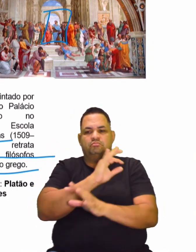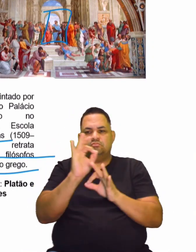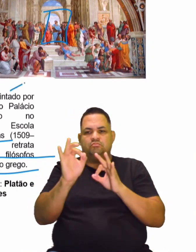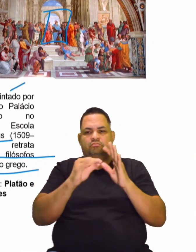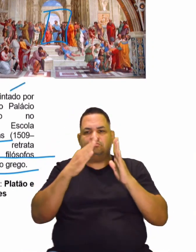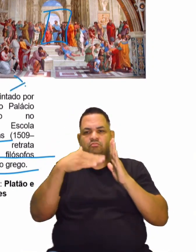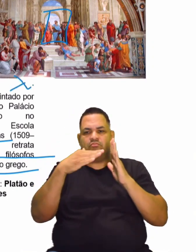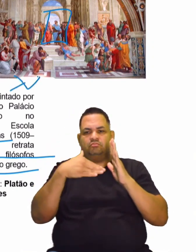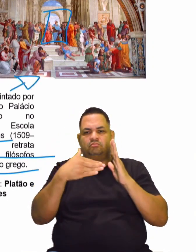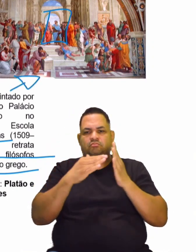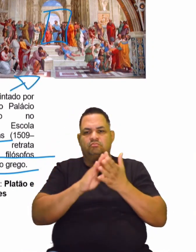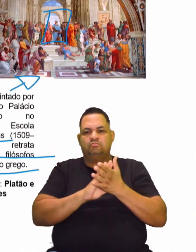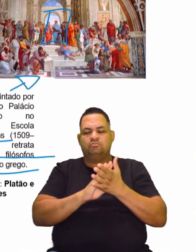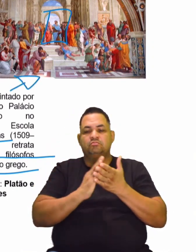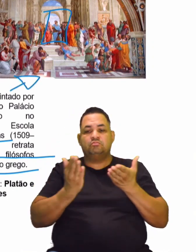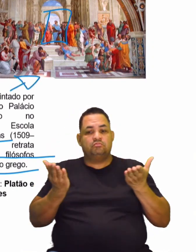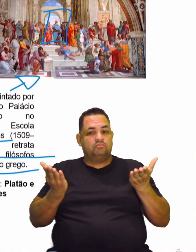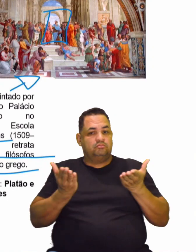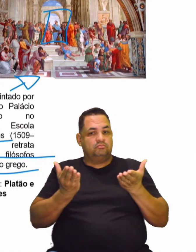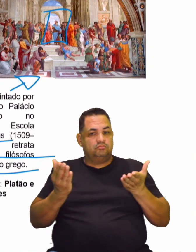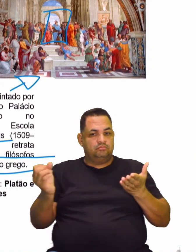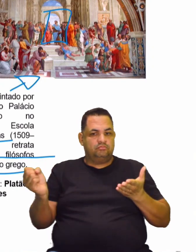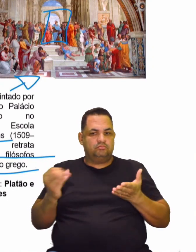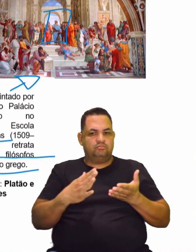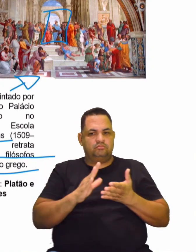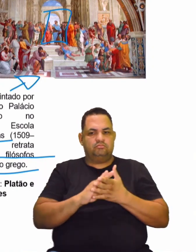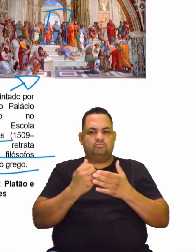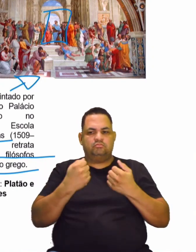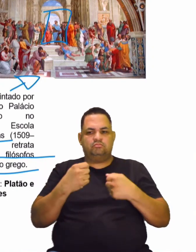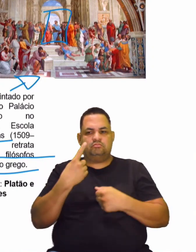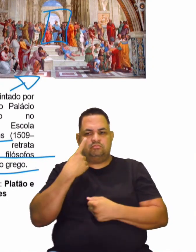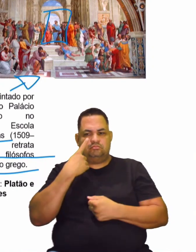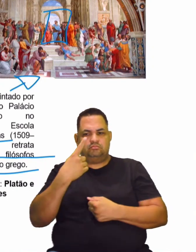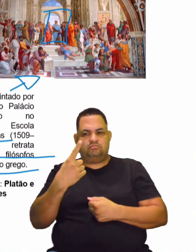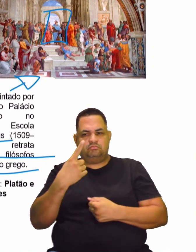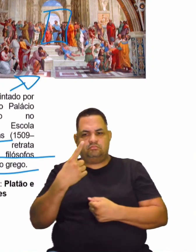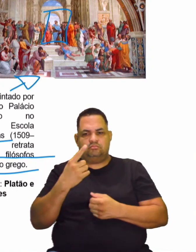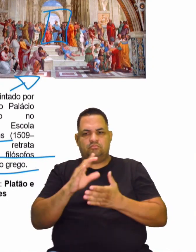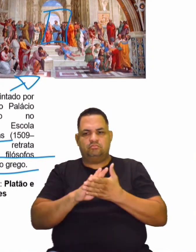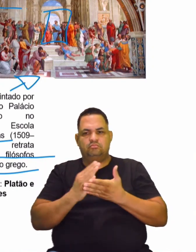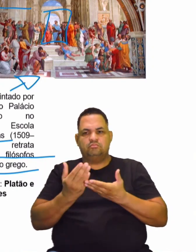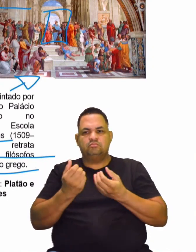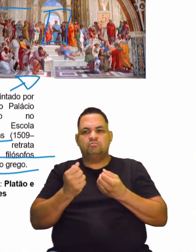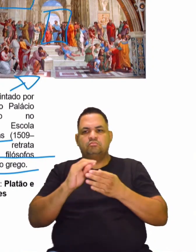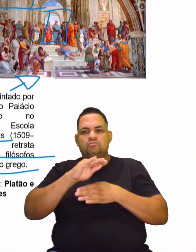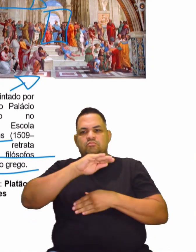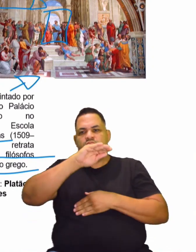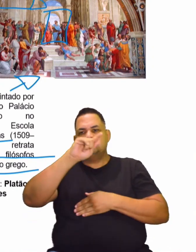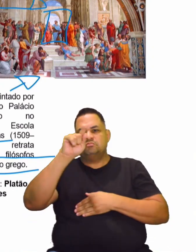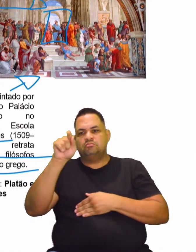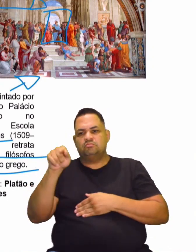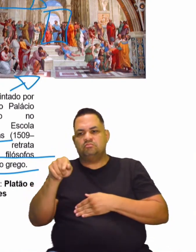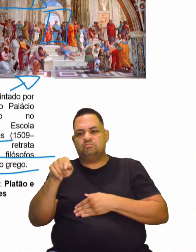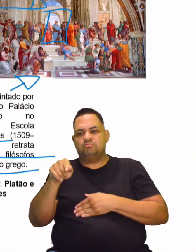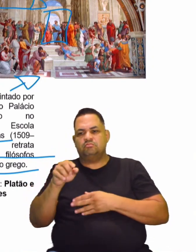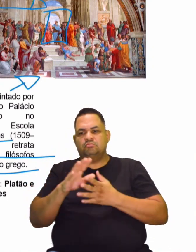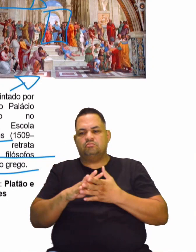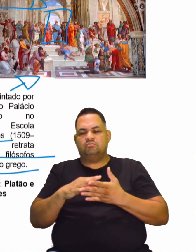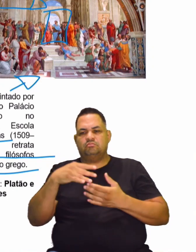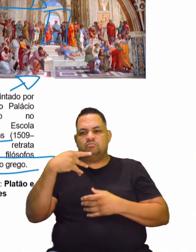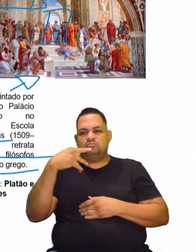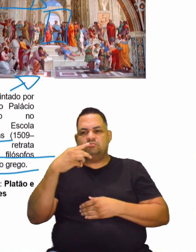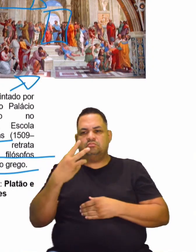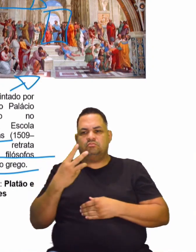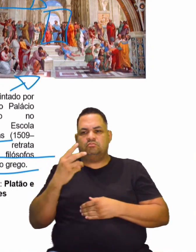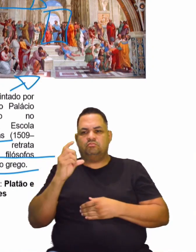um artista já mais atual, no qual nós podemos observar aí a noção de perspectiva, de fundo aqui, né, do palácio.